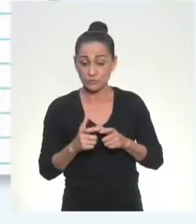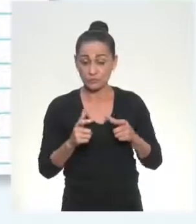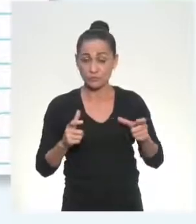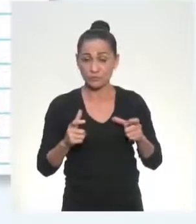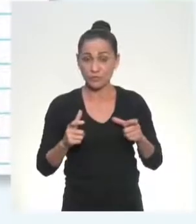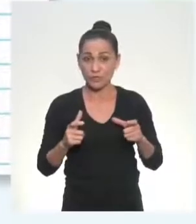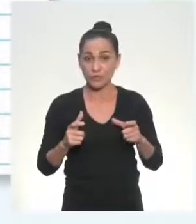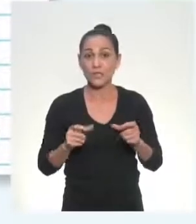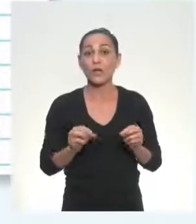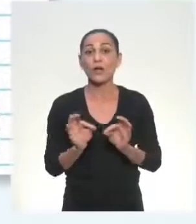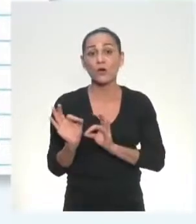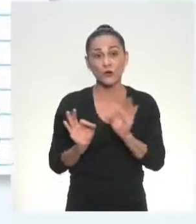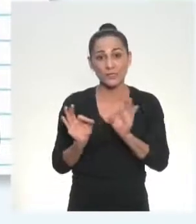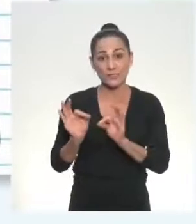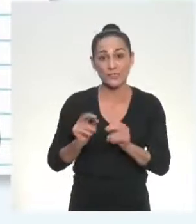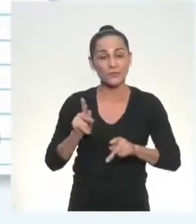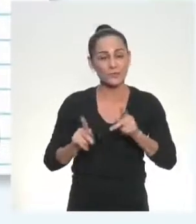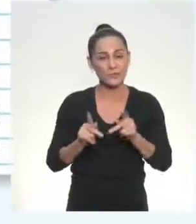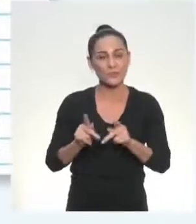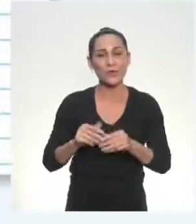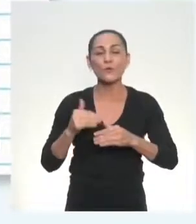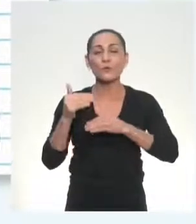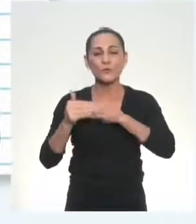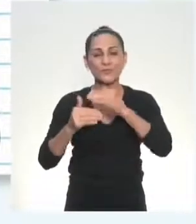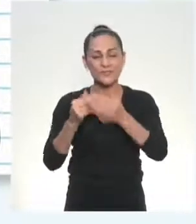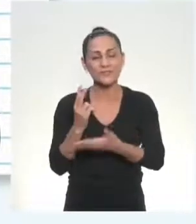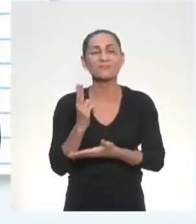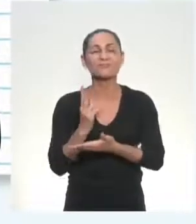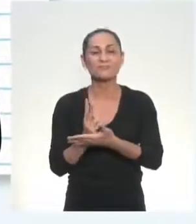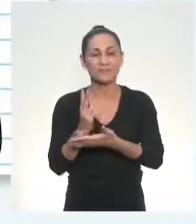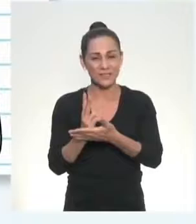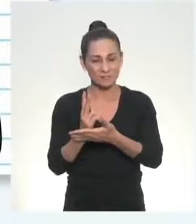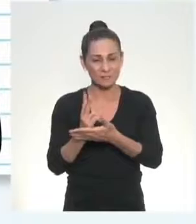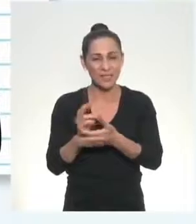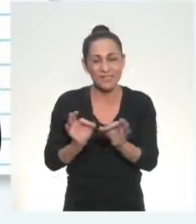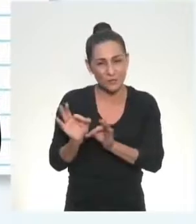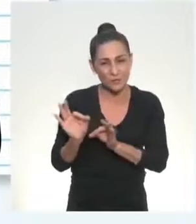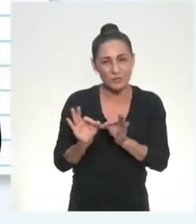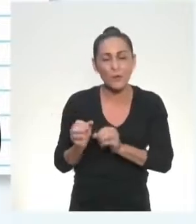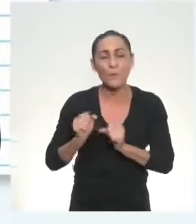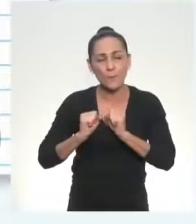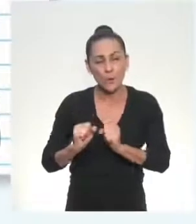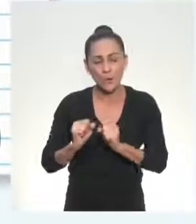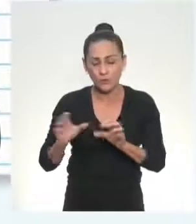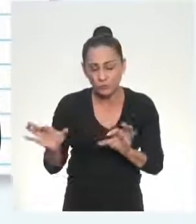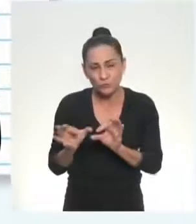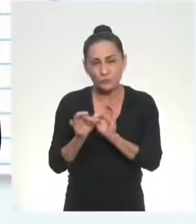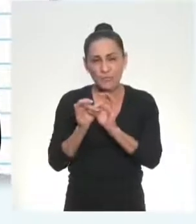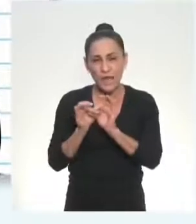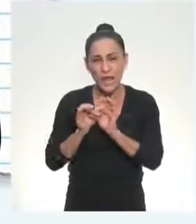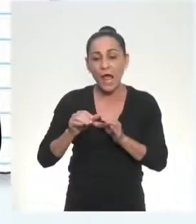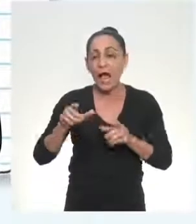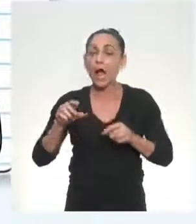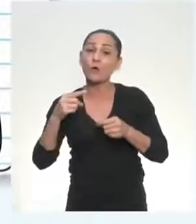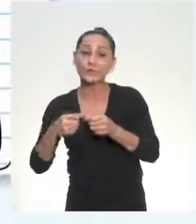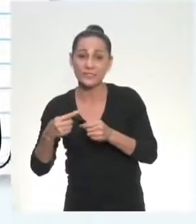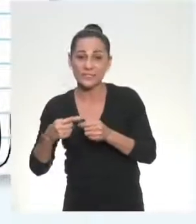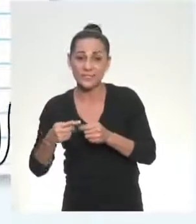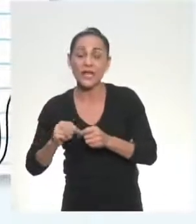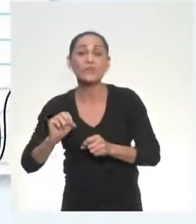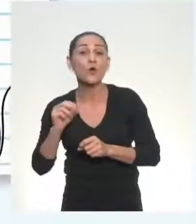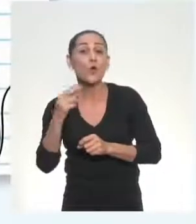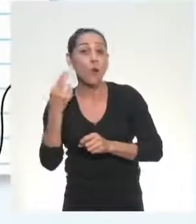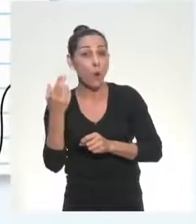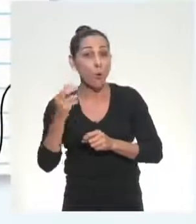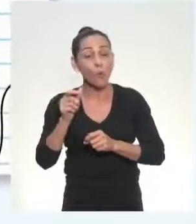um arranjo populacional. O processo é contínuo e a esses arranjos podem juntar-se outros municípios, assim como